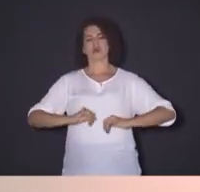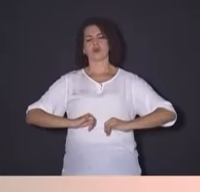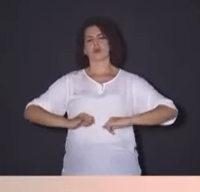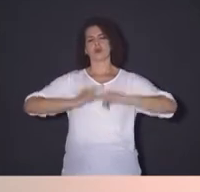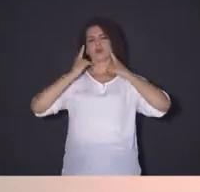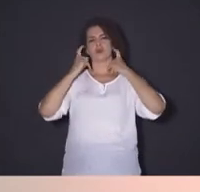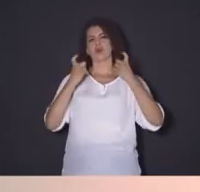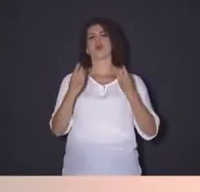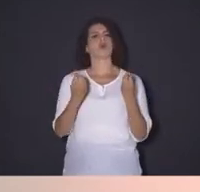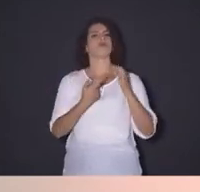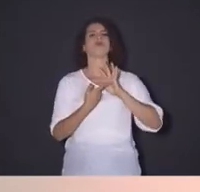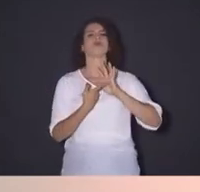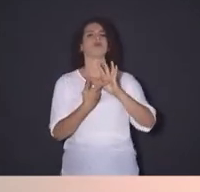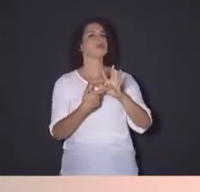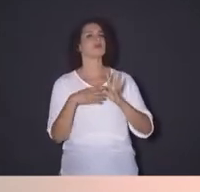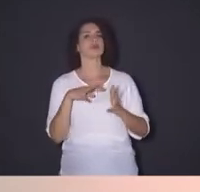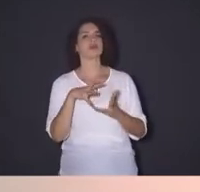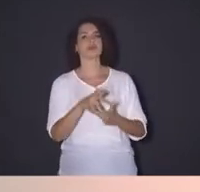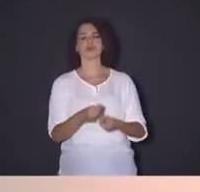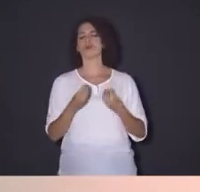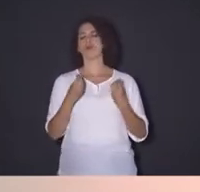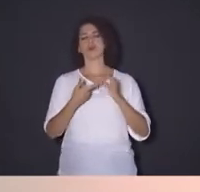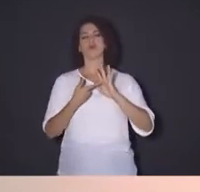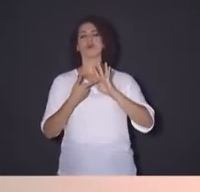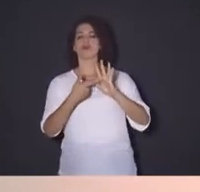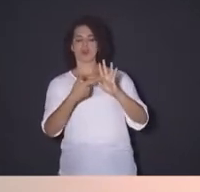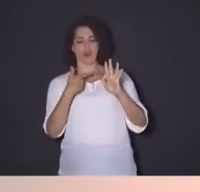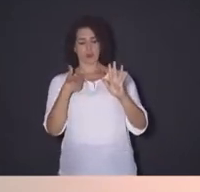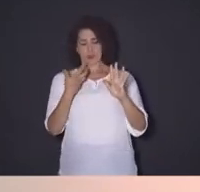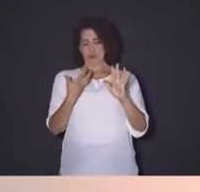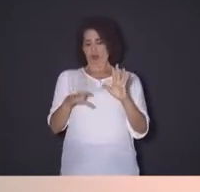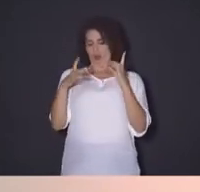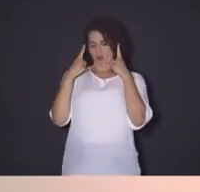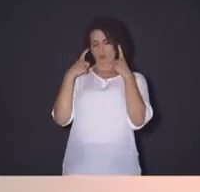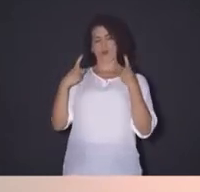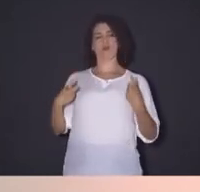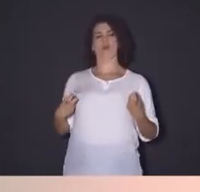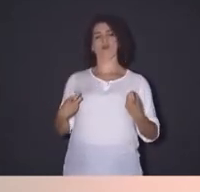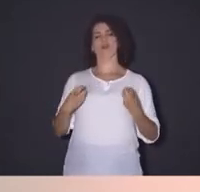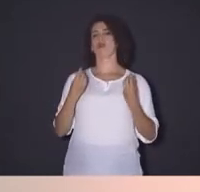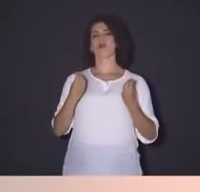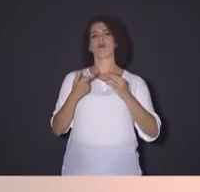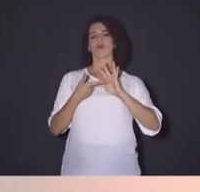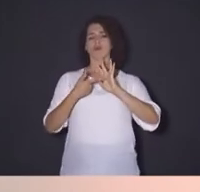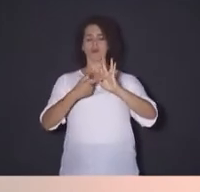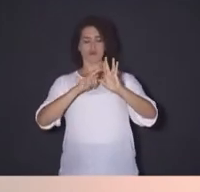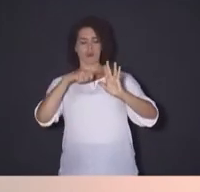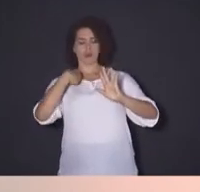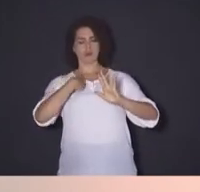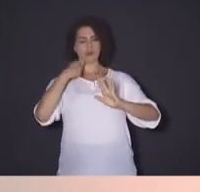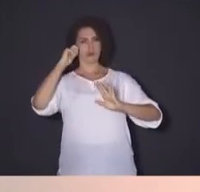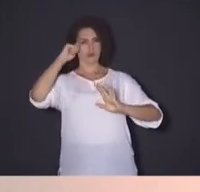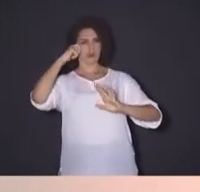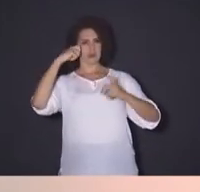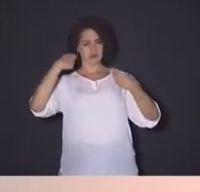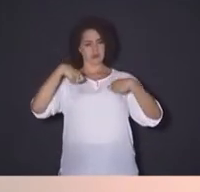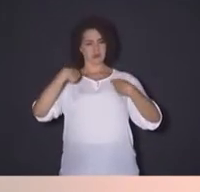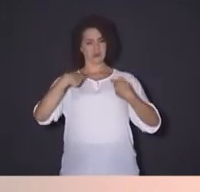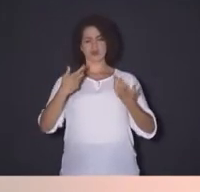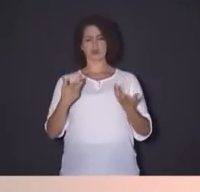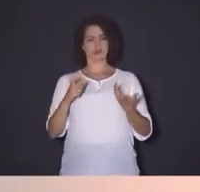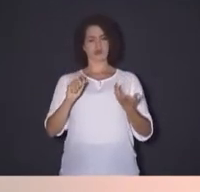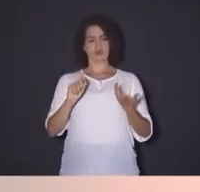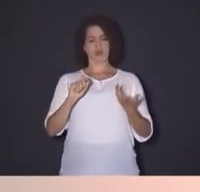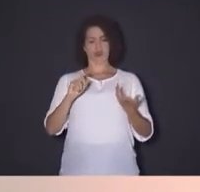como mostrar isso para o mundo? Como mostrar que eu não quero mais ser violentada? Como mostrar que, porque eu sou negro, eu tenho que ser visto como